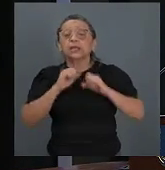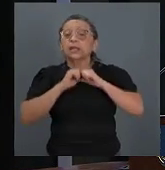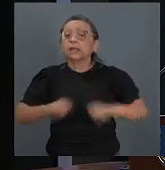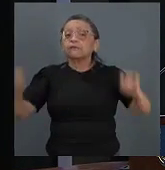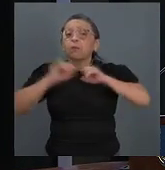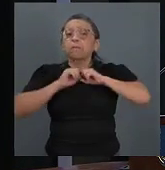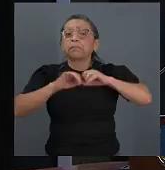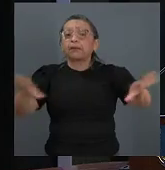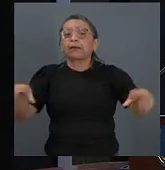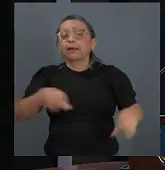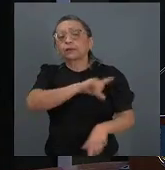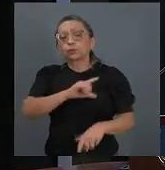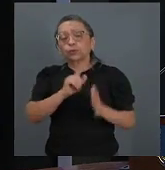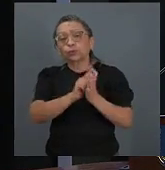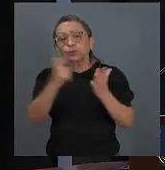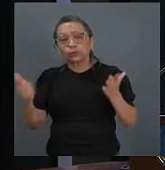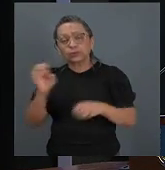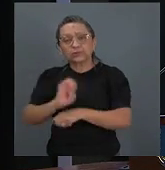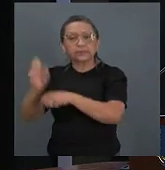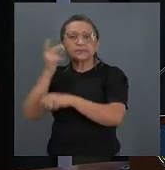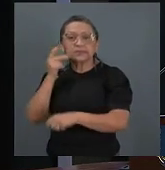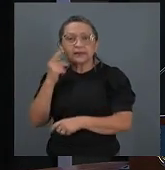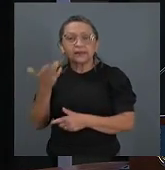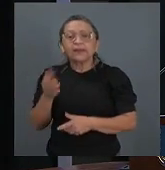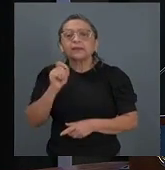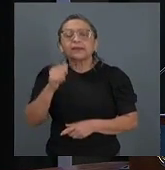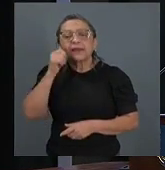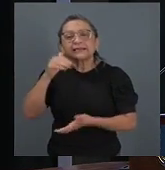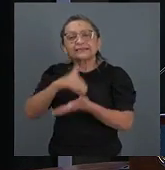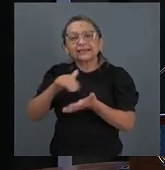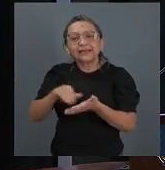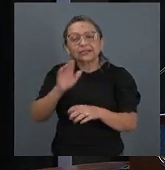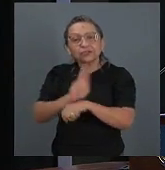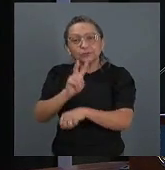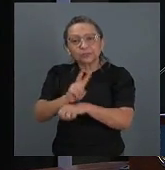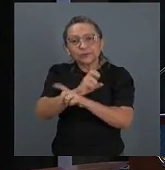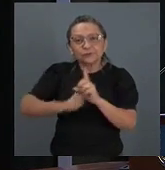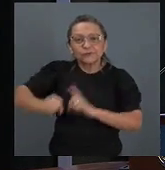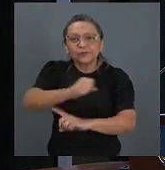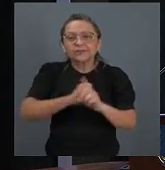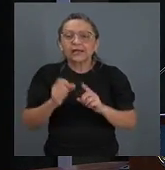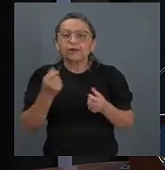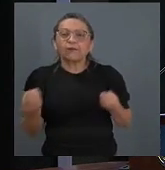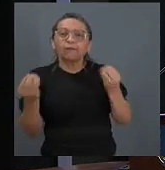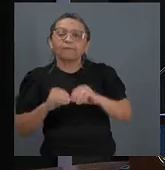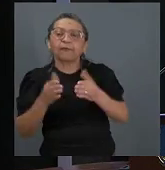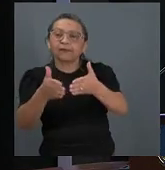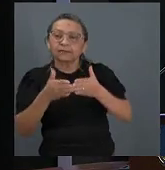informação retirada do Diário Oficial do Estado do Ceará, em que a Secretaria de Proteção Social fez uma